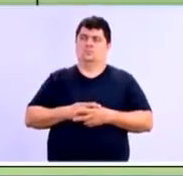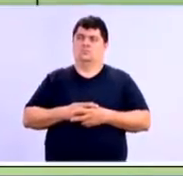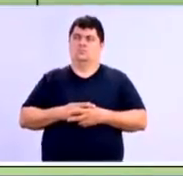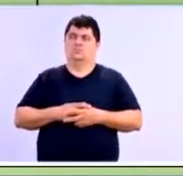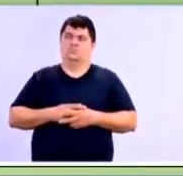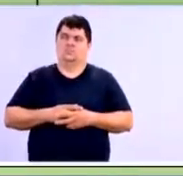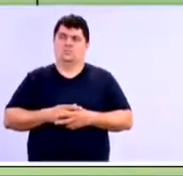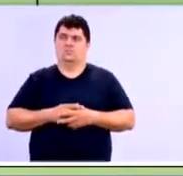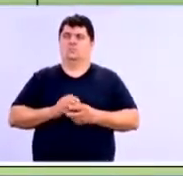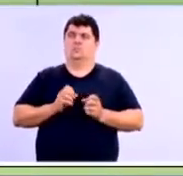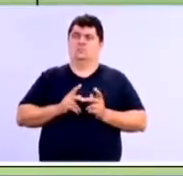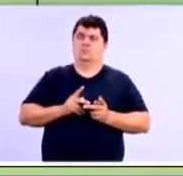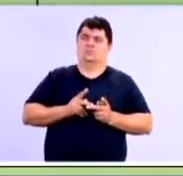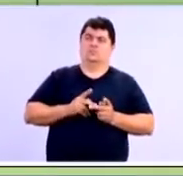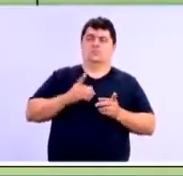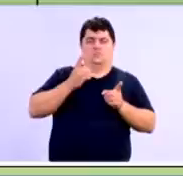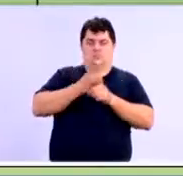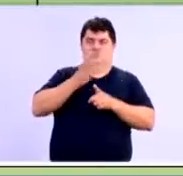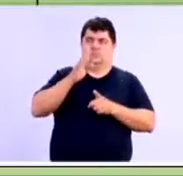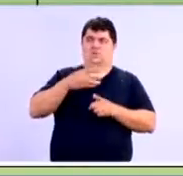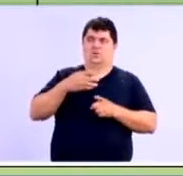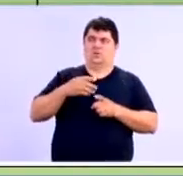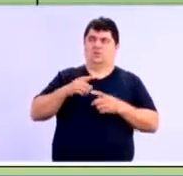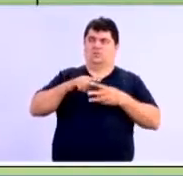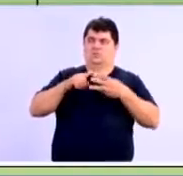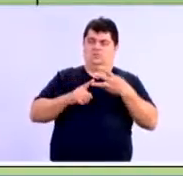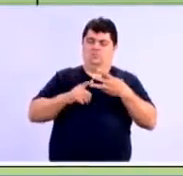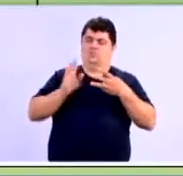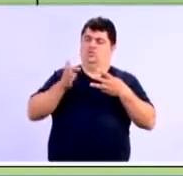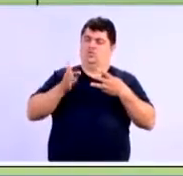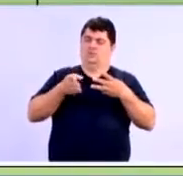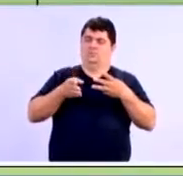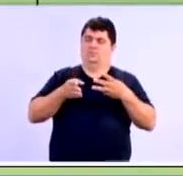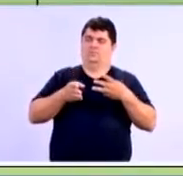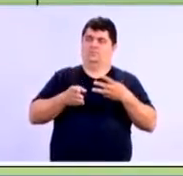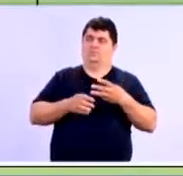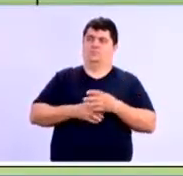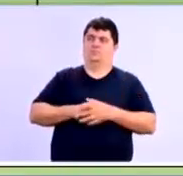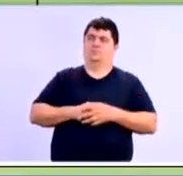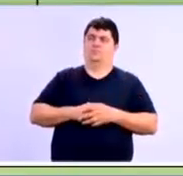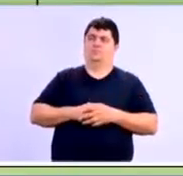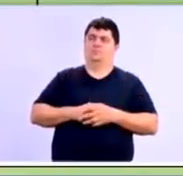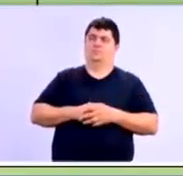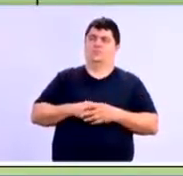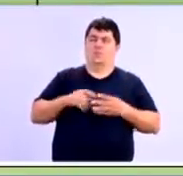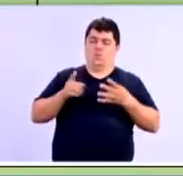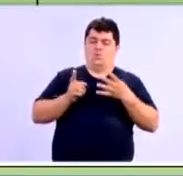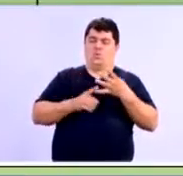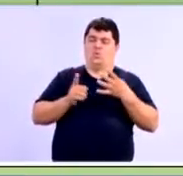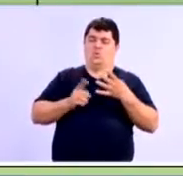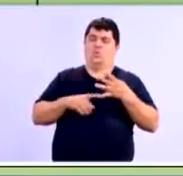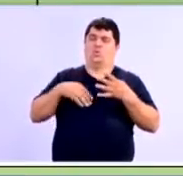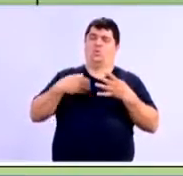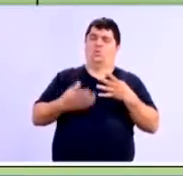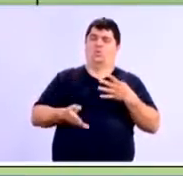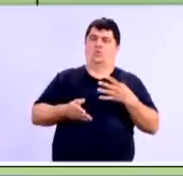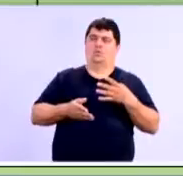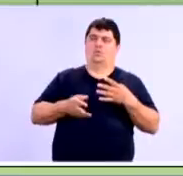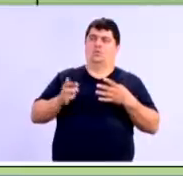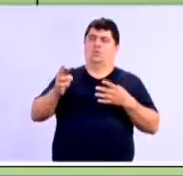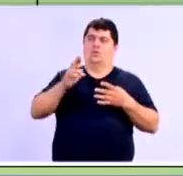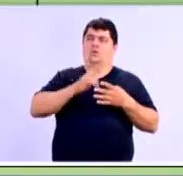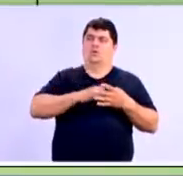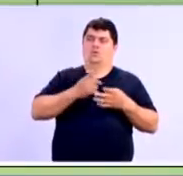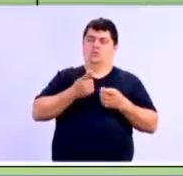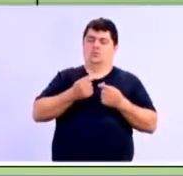12,97%. Ok? Achamos o giro do ativo. Correto? E aí qual o próximo? Quais são os próximos? Agora eu tenho